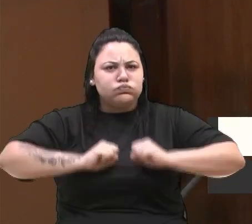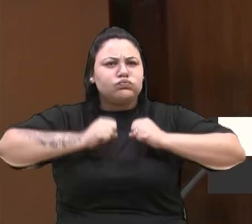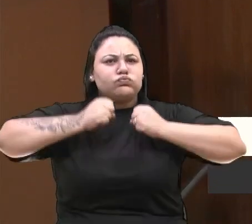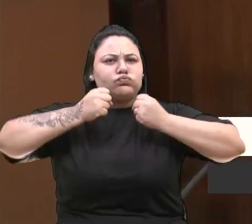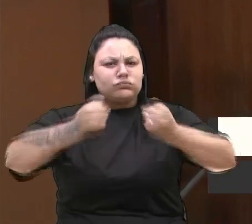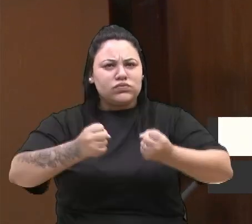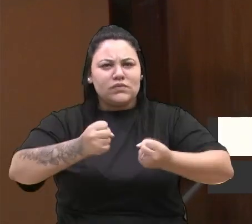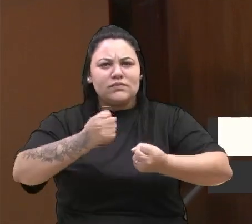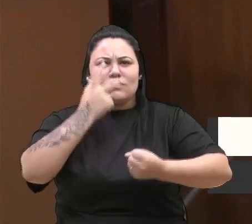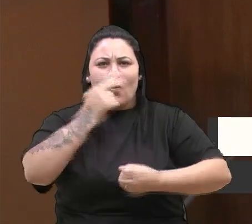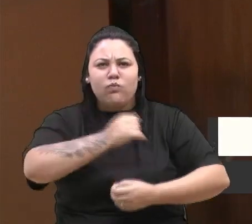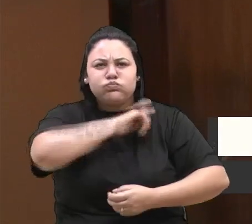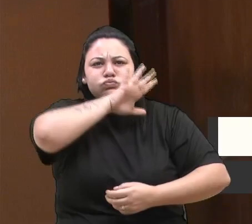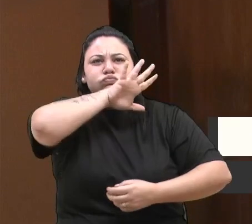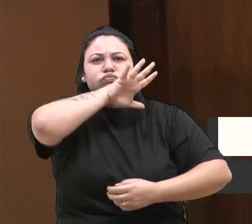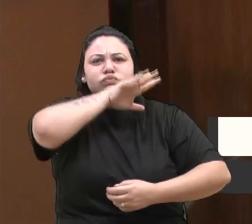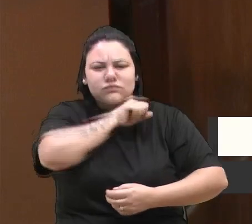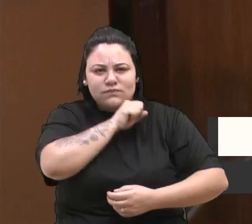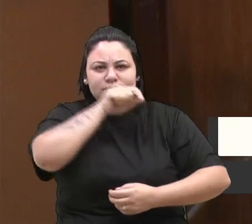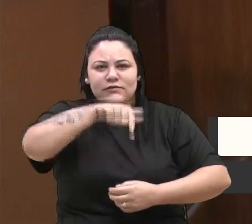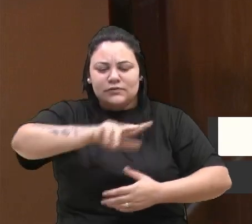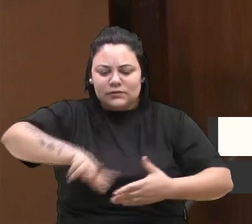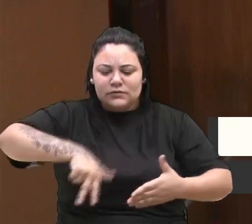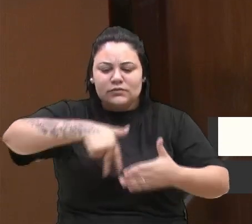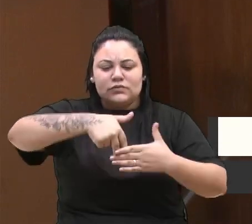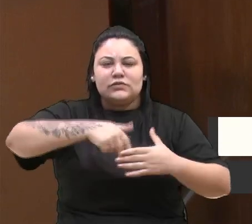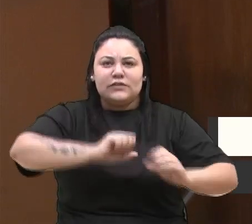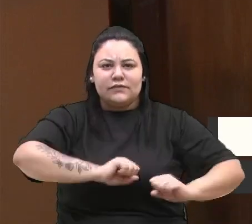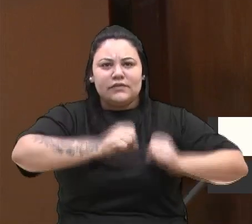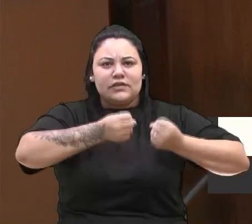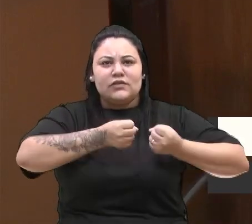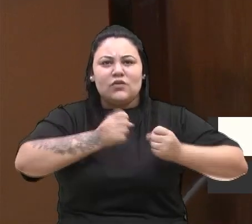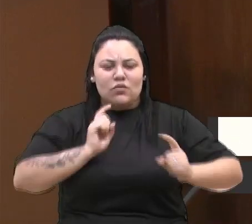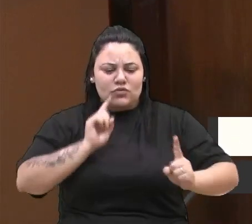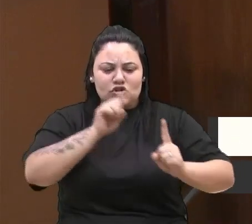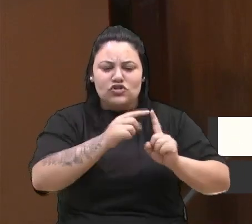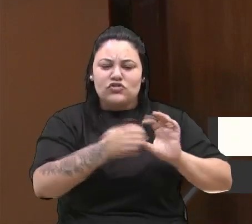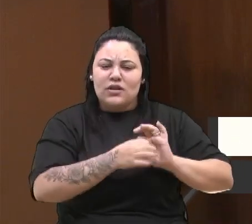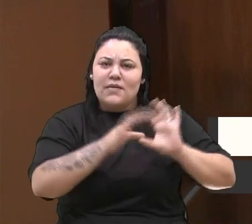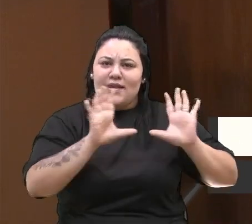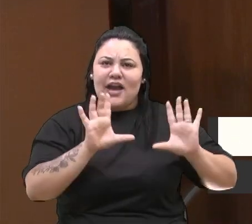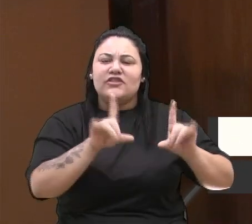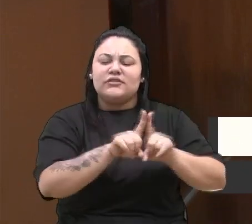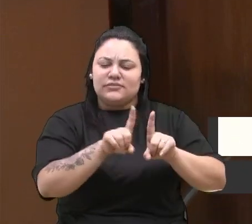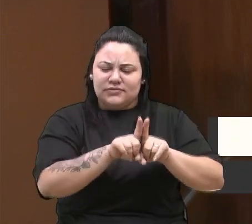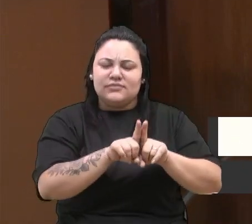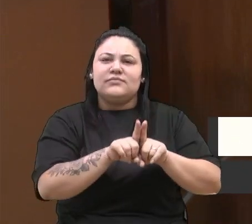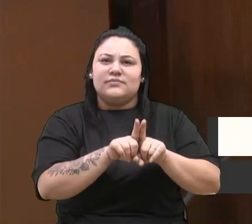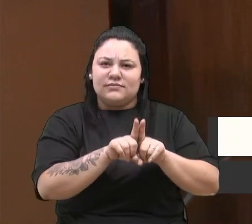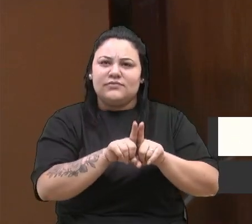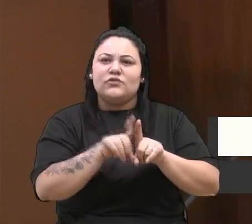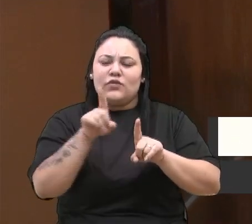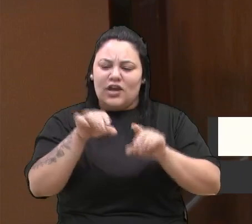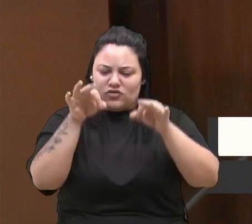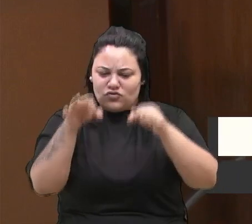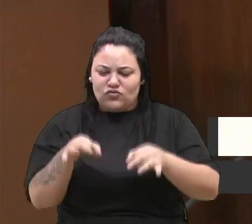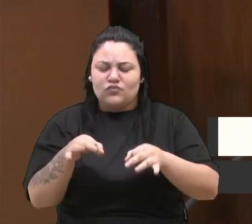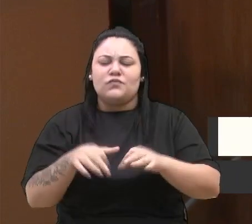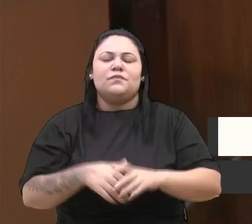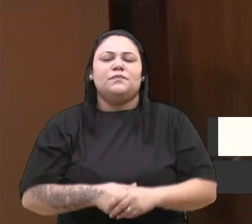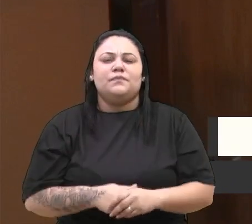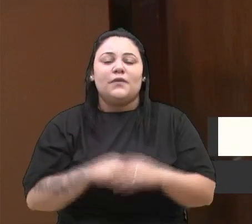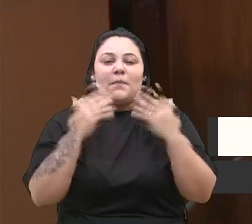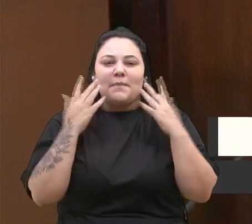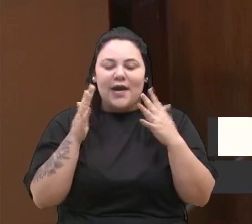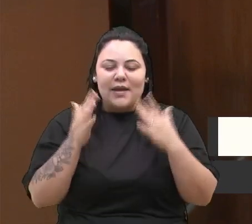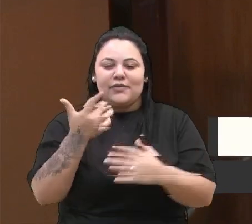Aqui nesse plenário, nessa tribuna, defendendo os ideais de liberdade e defendendo o que é justo e certo. Então, parabéns,